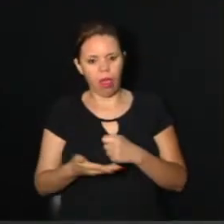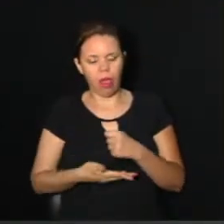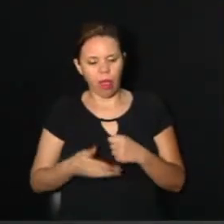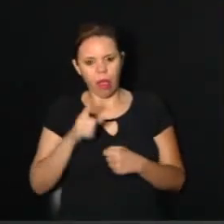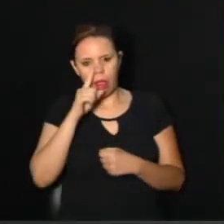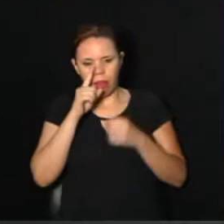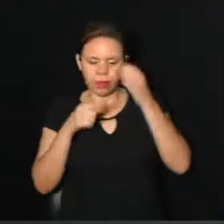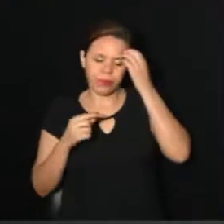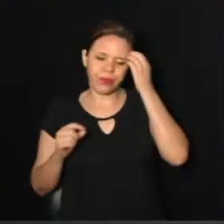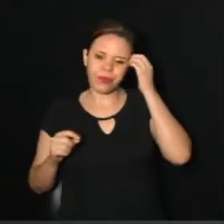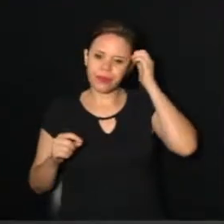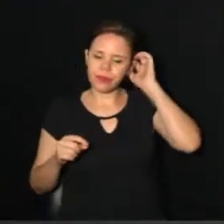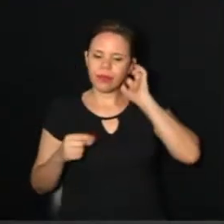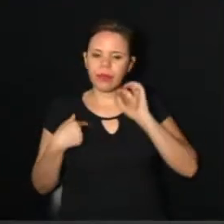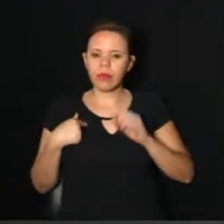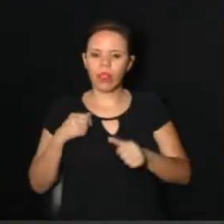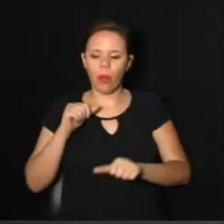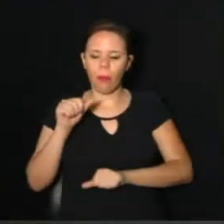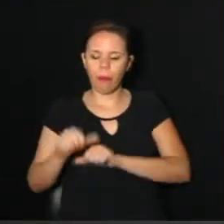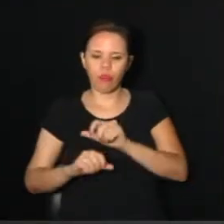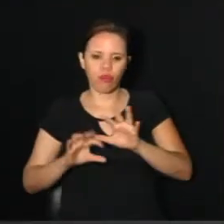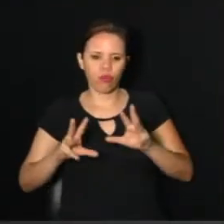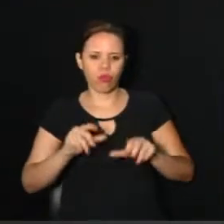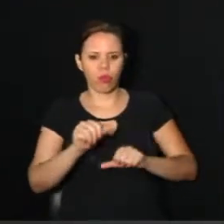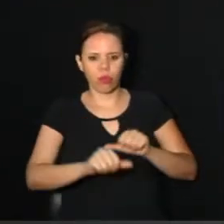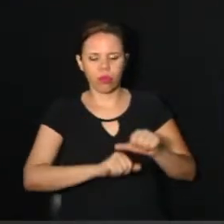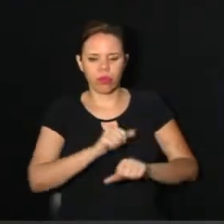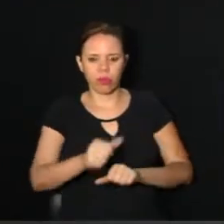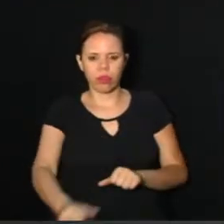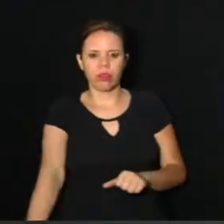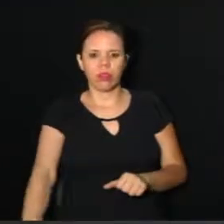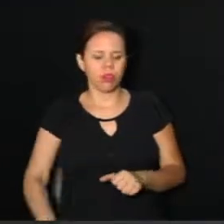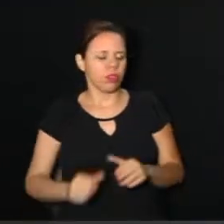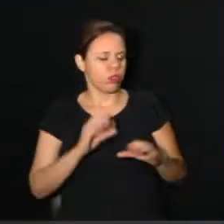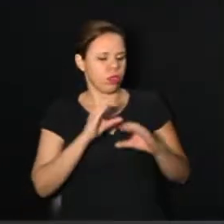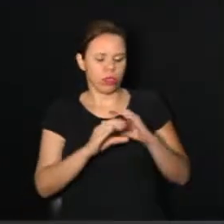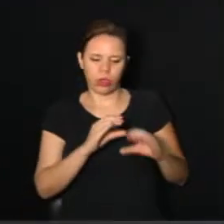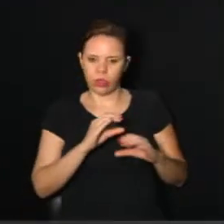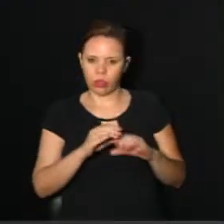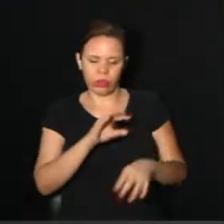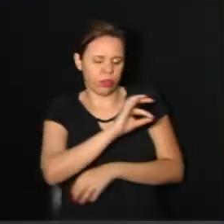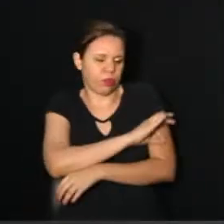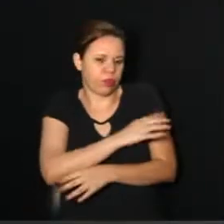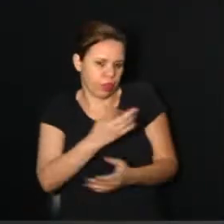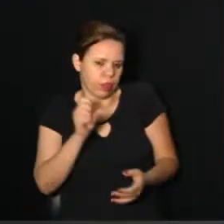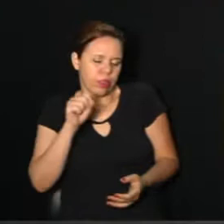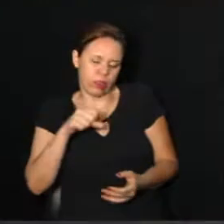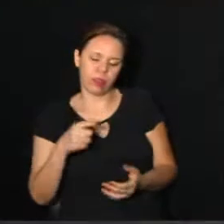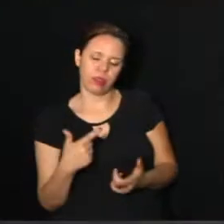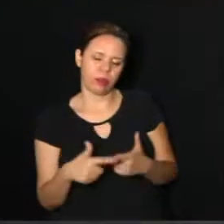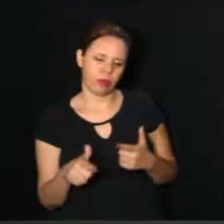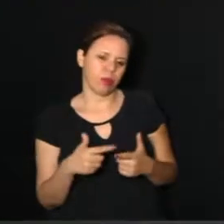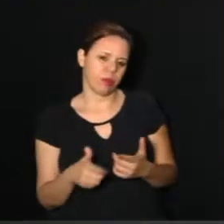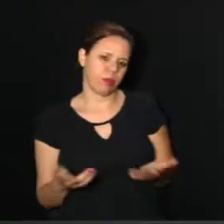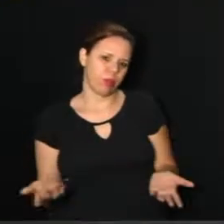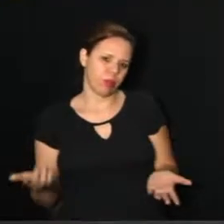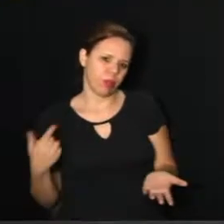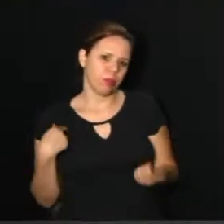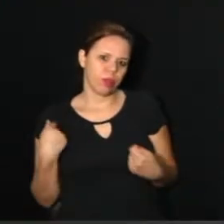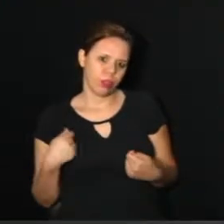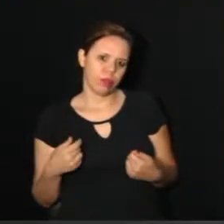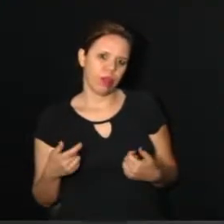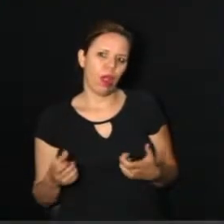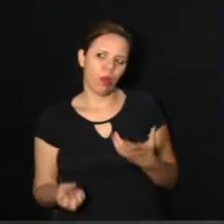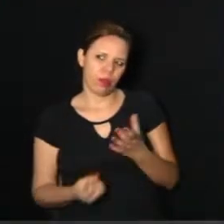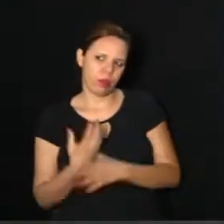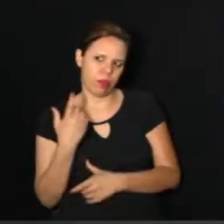risco, e eu inverto tudo, modifico tudo, e não comunico, aí sim, eu tenho que levar a